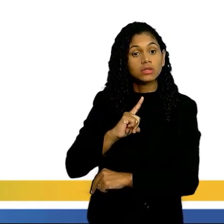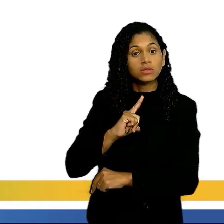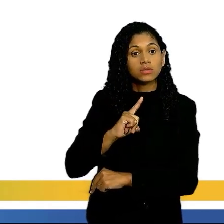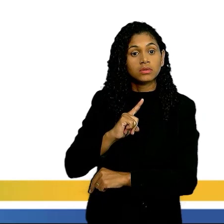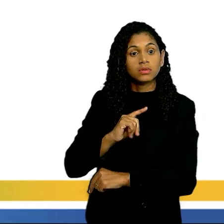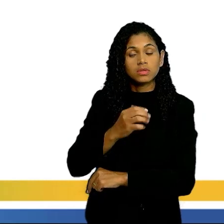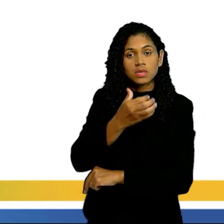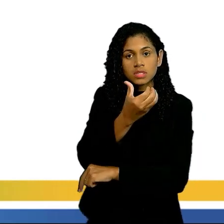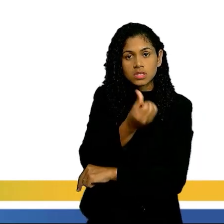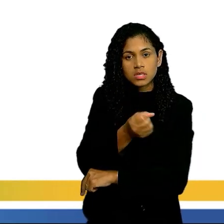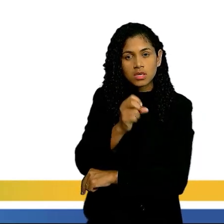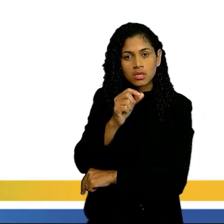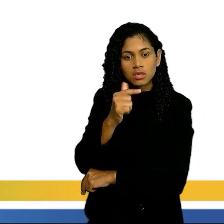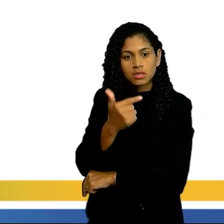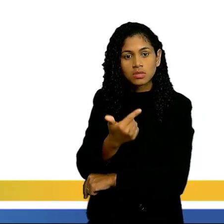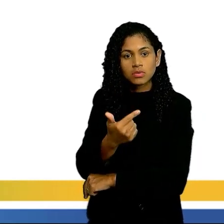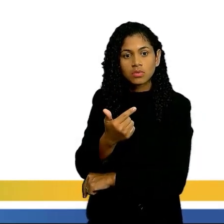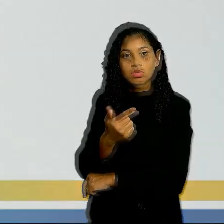621,2 gramas.